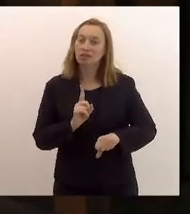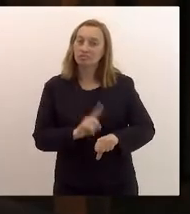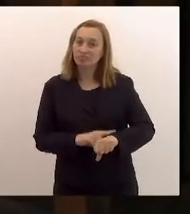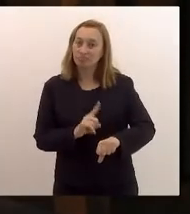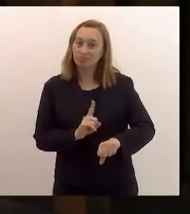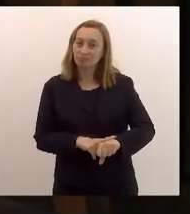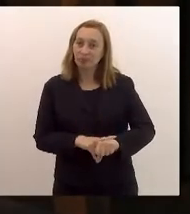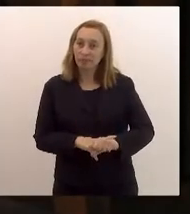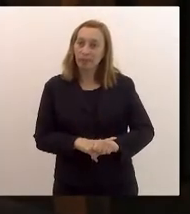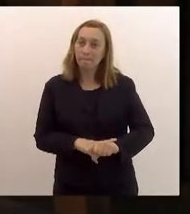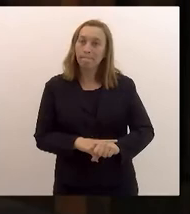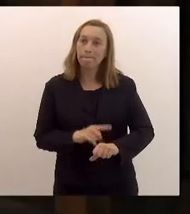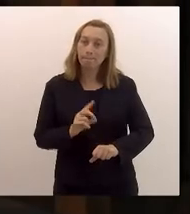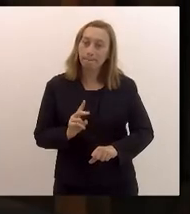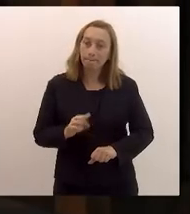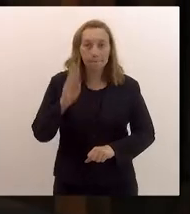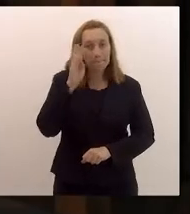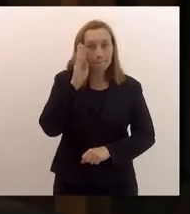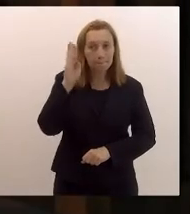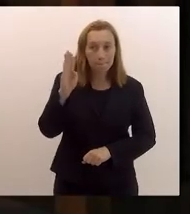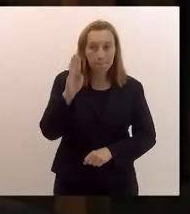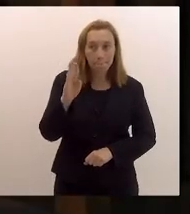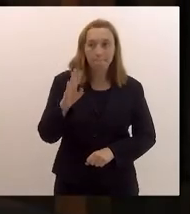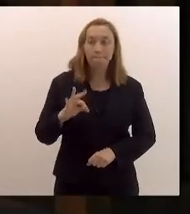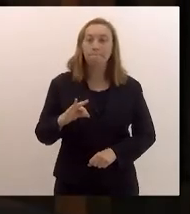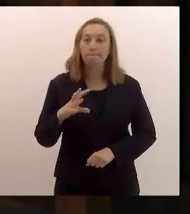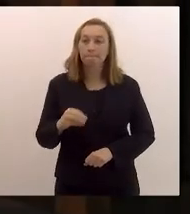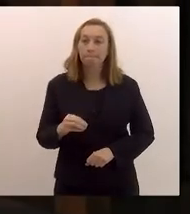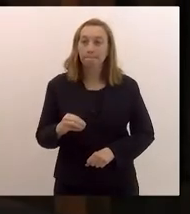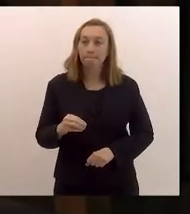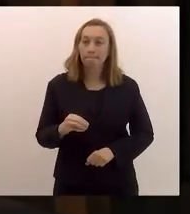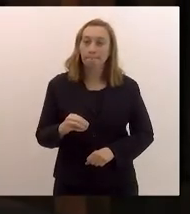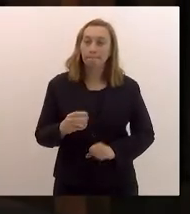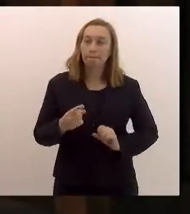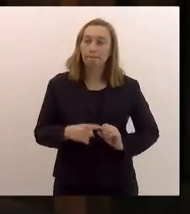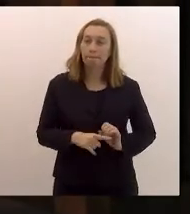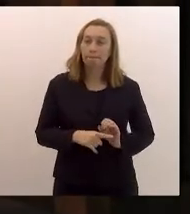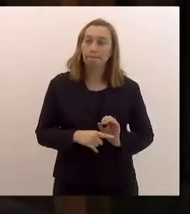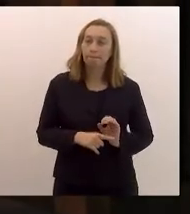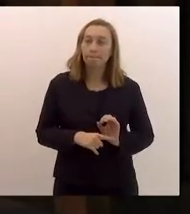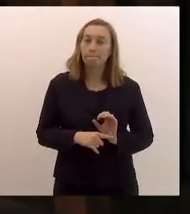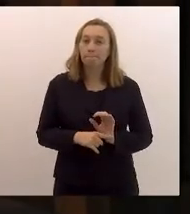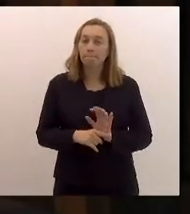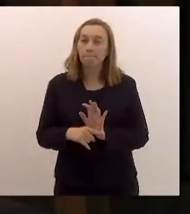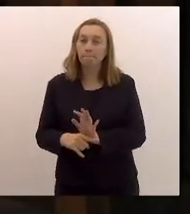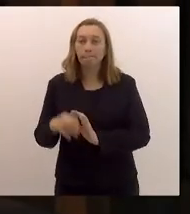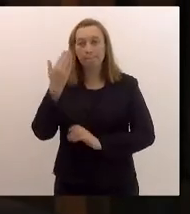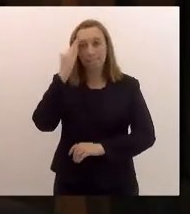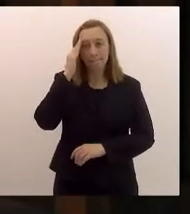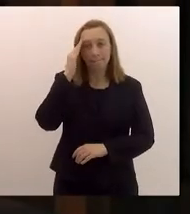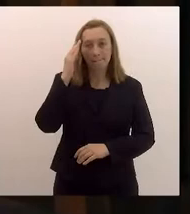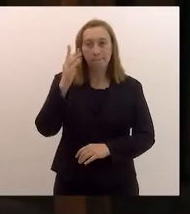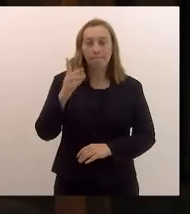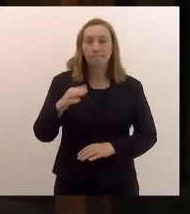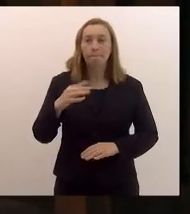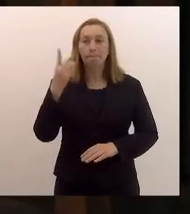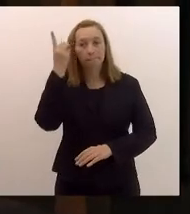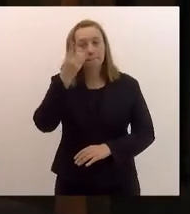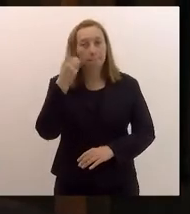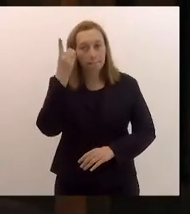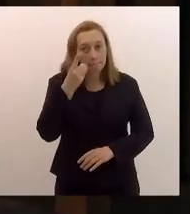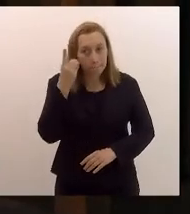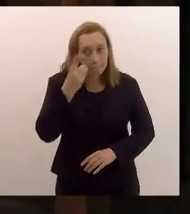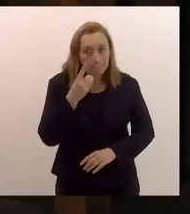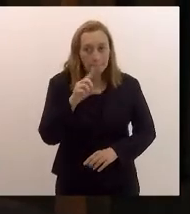momento tem sido fundamental sobretudo para balizar o entendimento dos parlamentares que